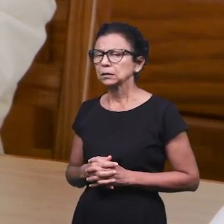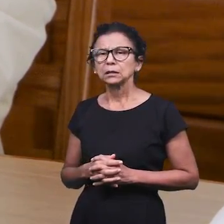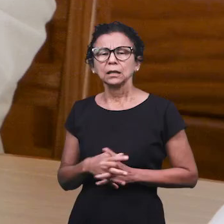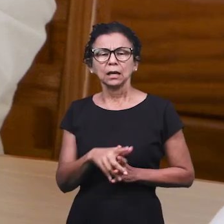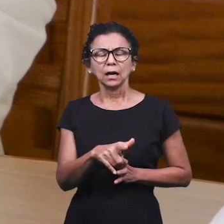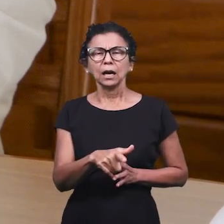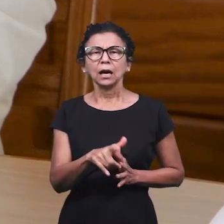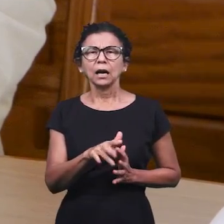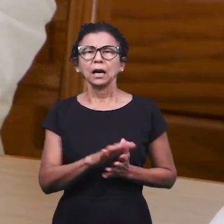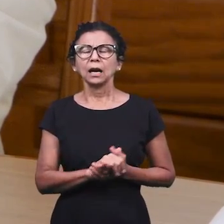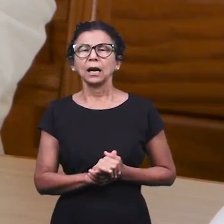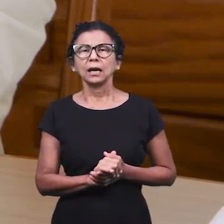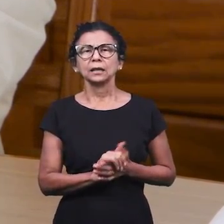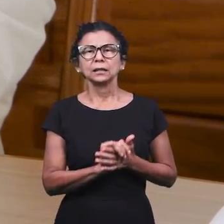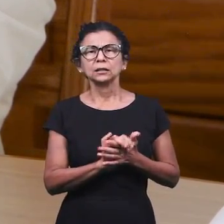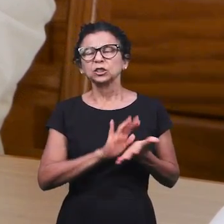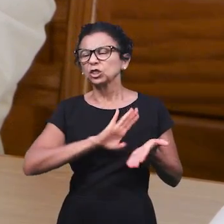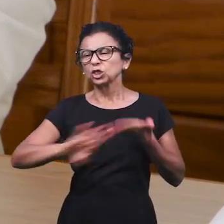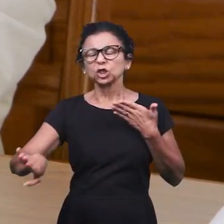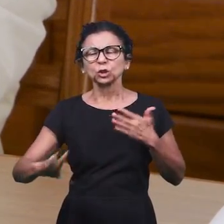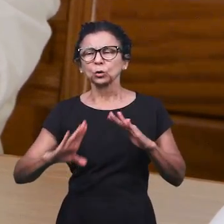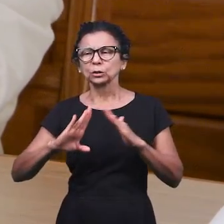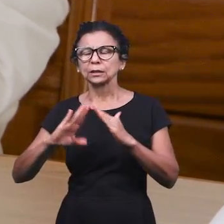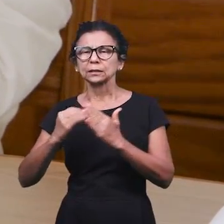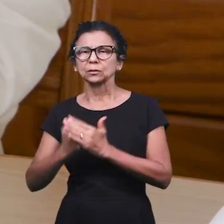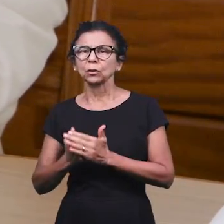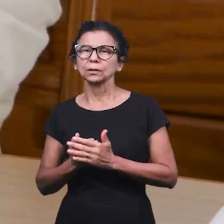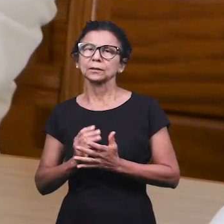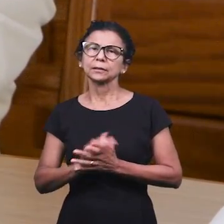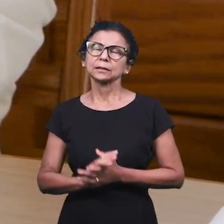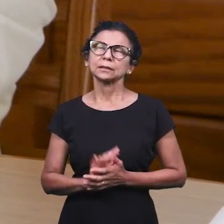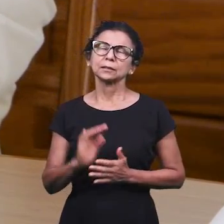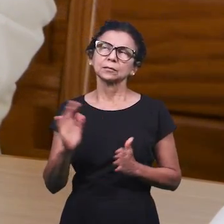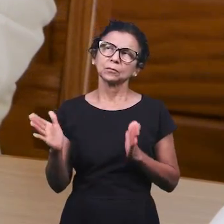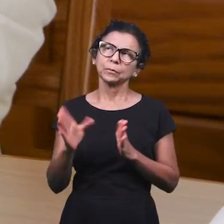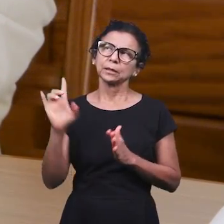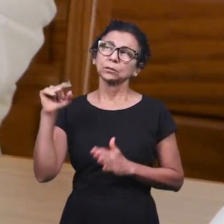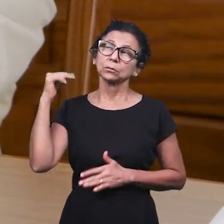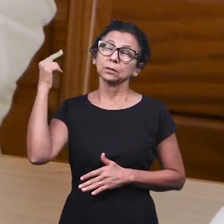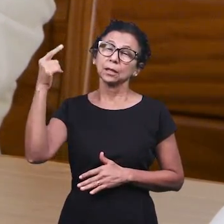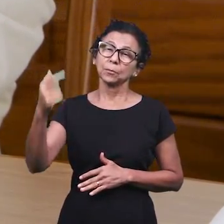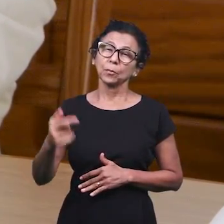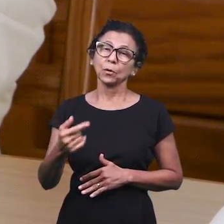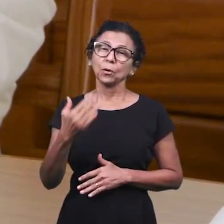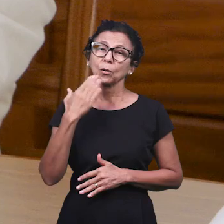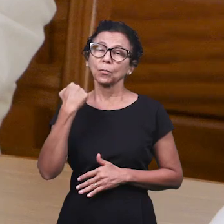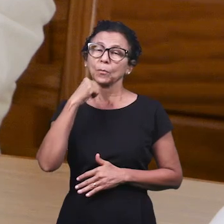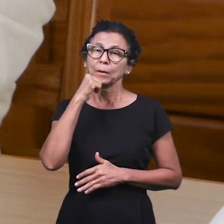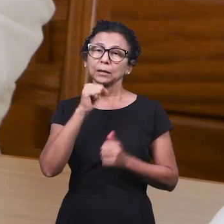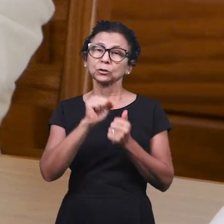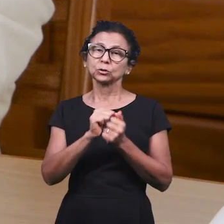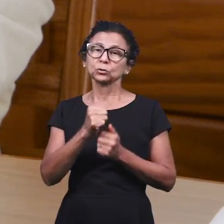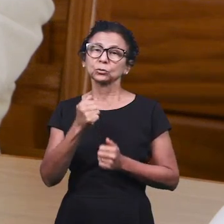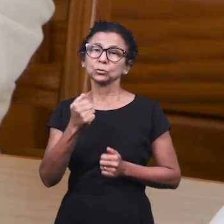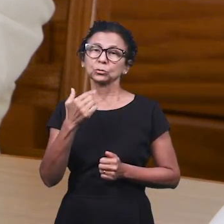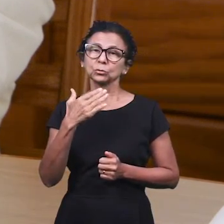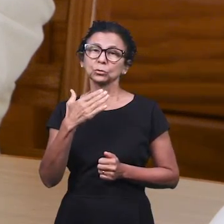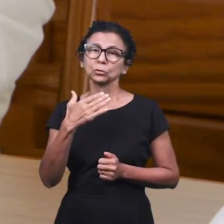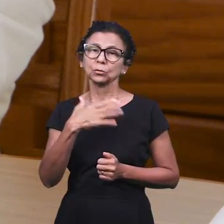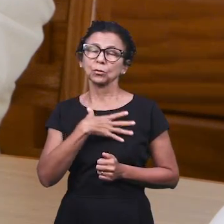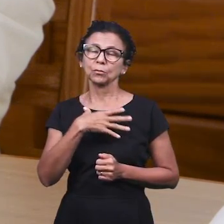professora, então teve um caso, uma menina que aprontava todo na escola, certo? Tudo mesmo. Aí ela sempre cuidando do